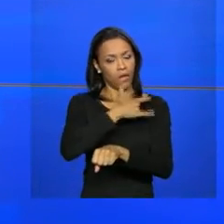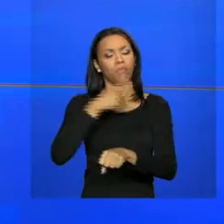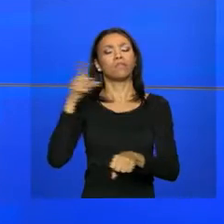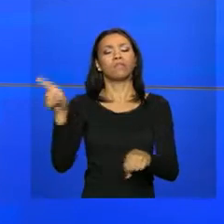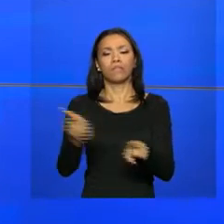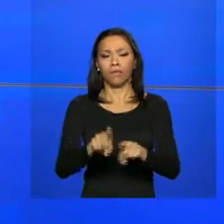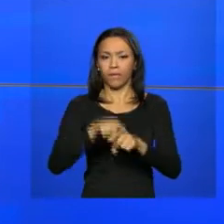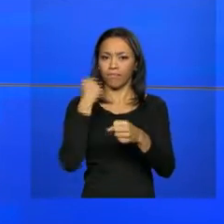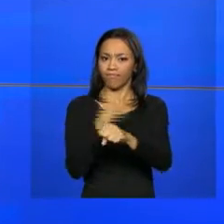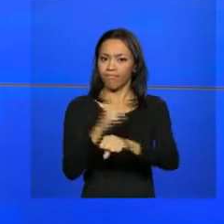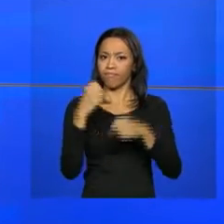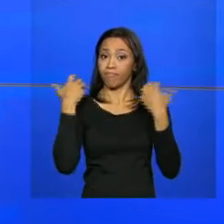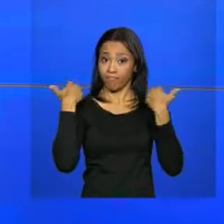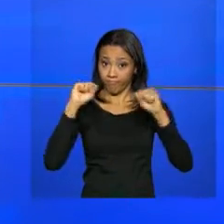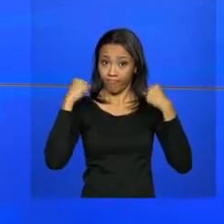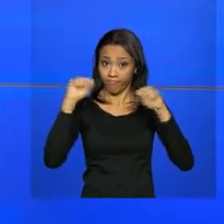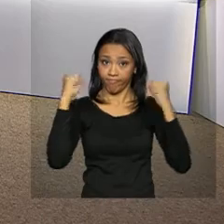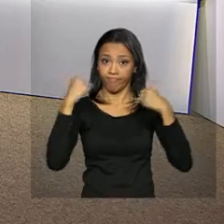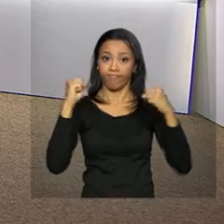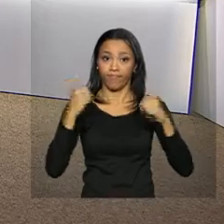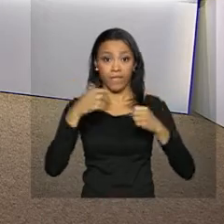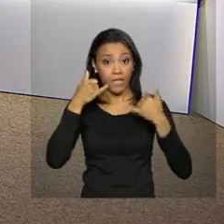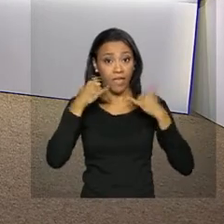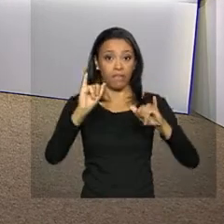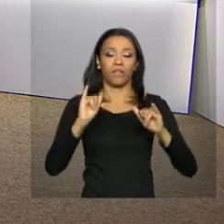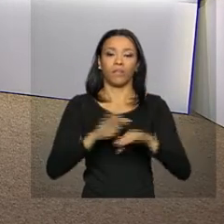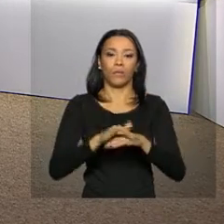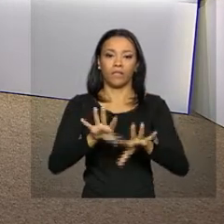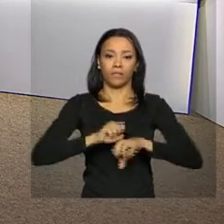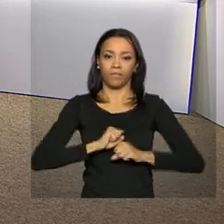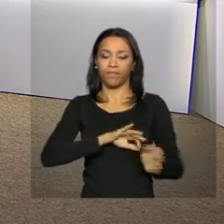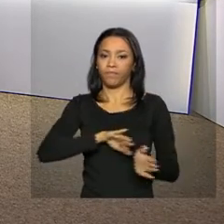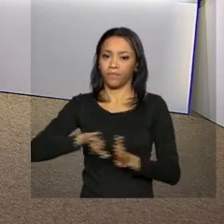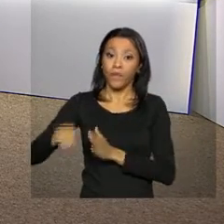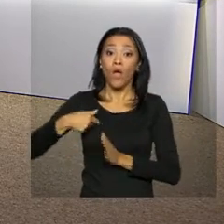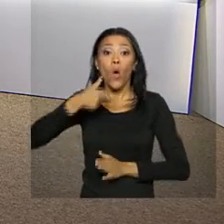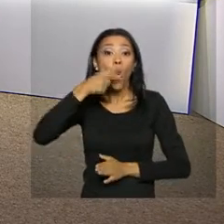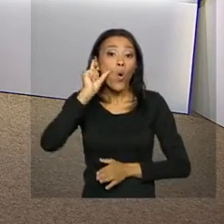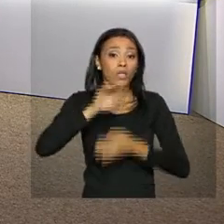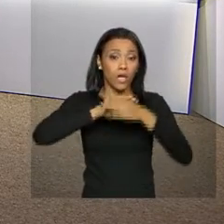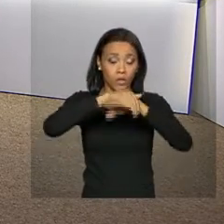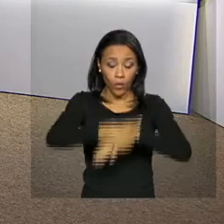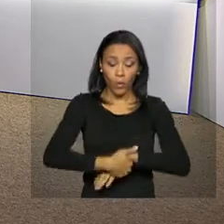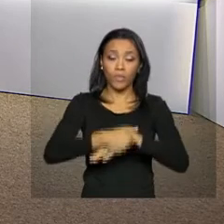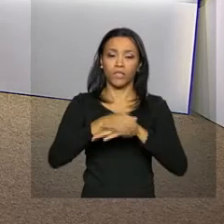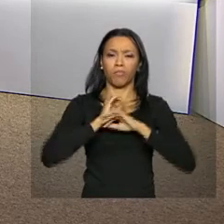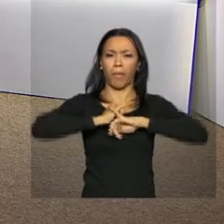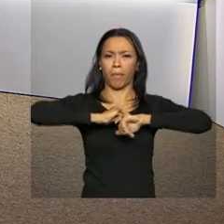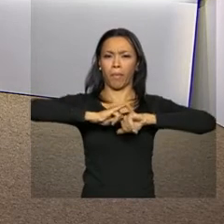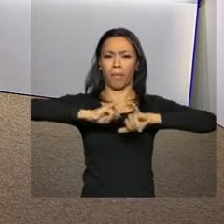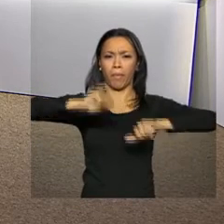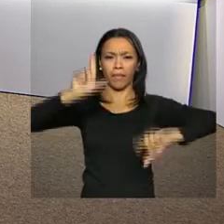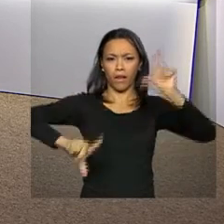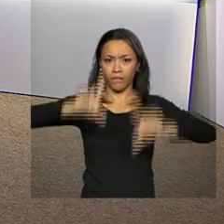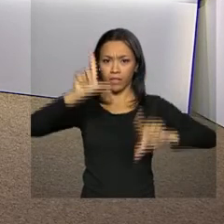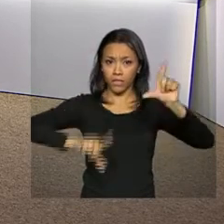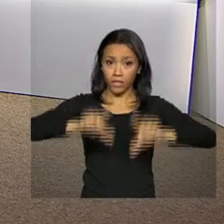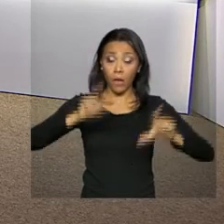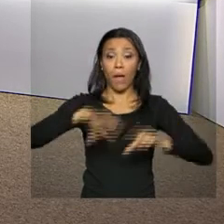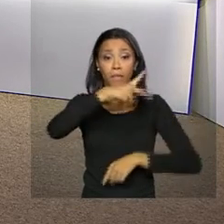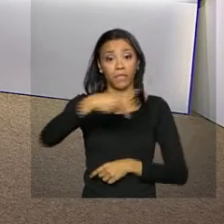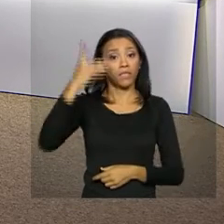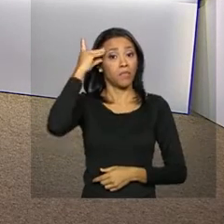como prevenção à doença ontem à noite em pronunciamento em rede nacional de rádio e televisão a presidente dilma